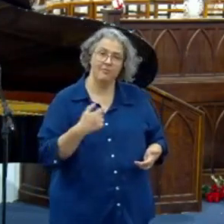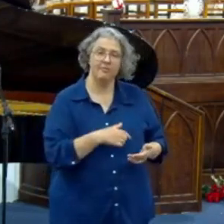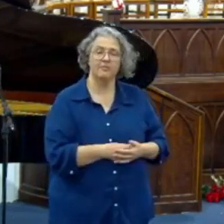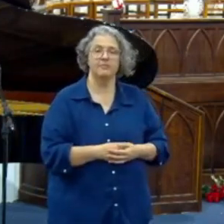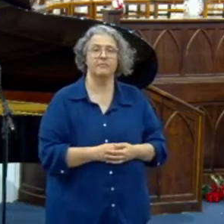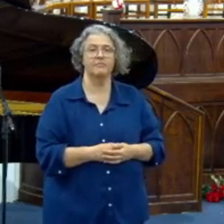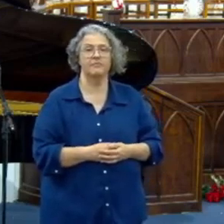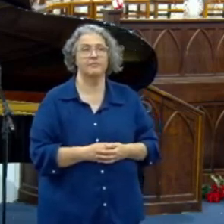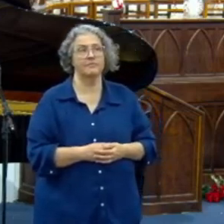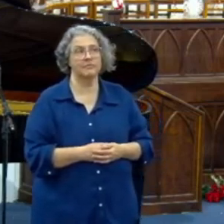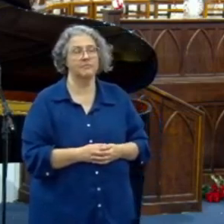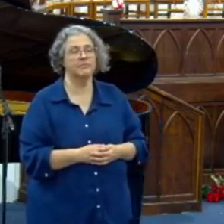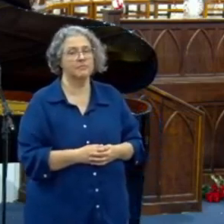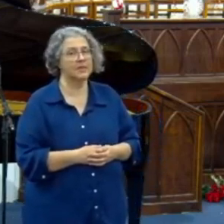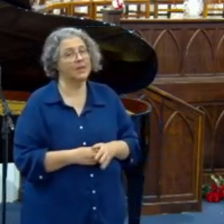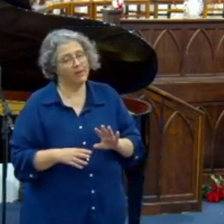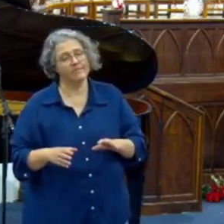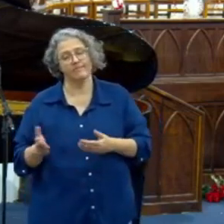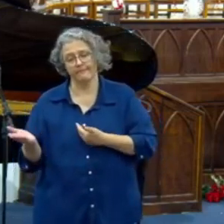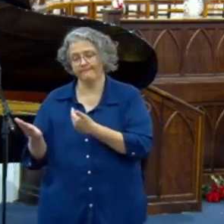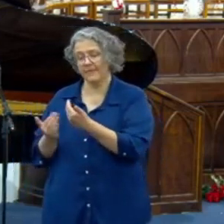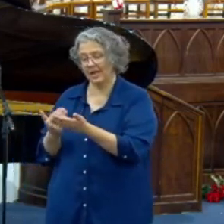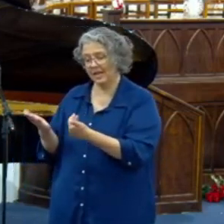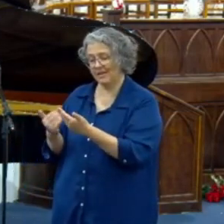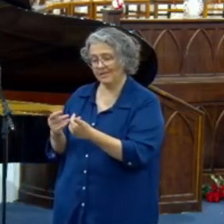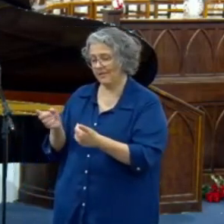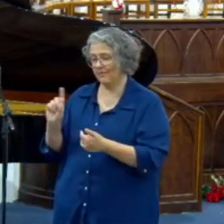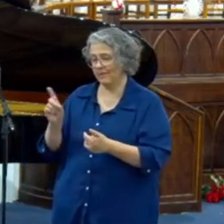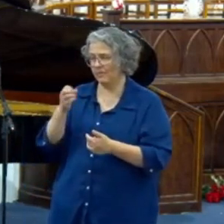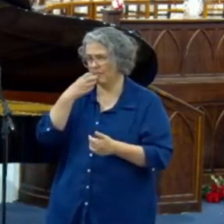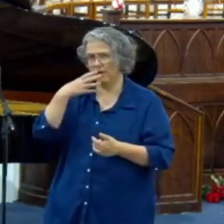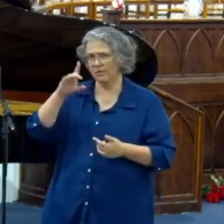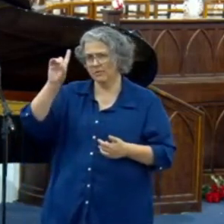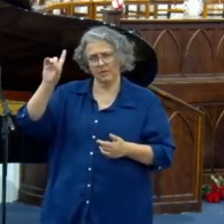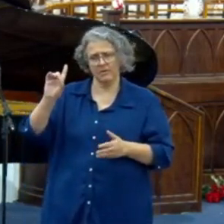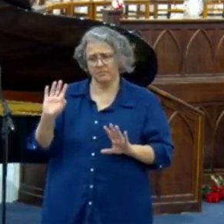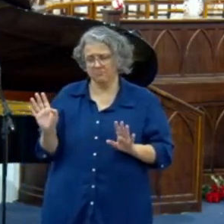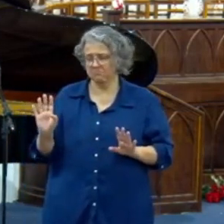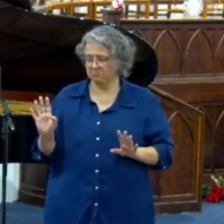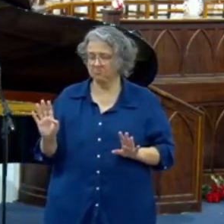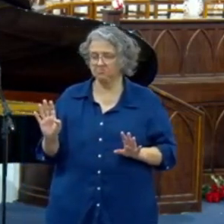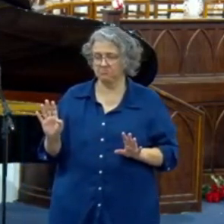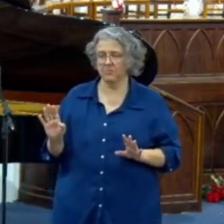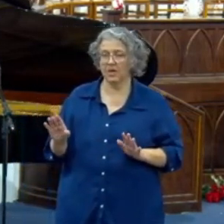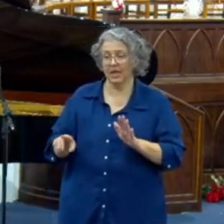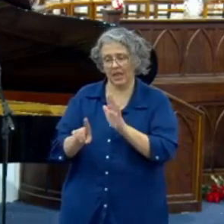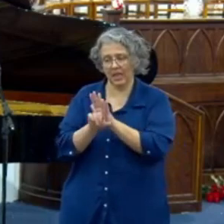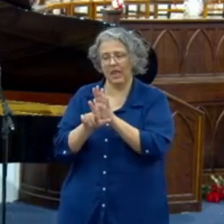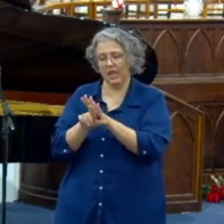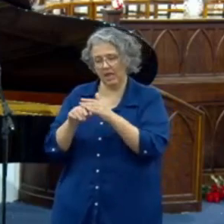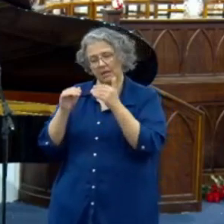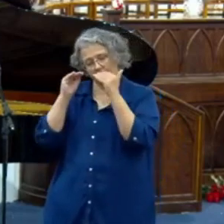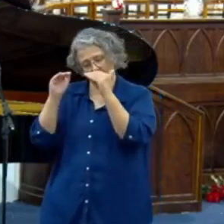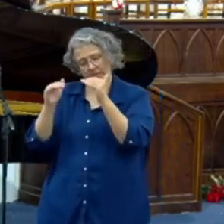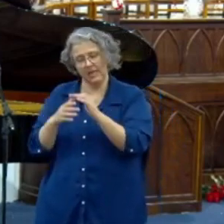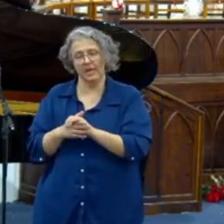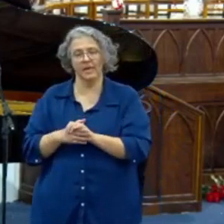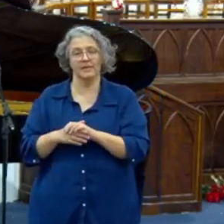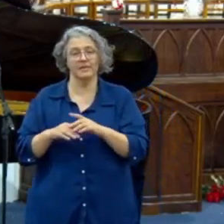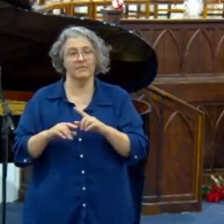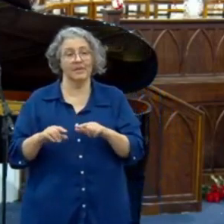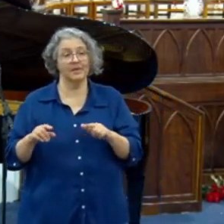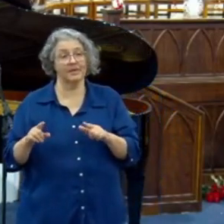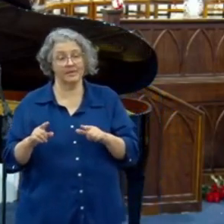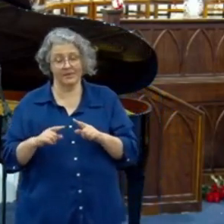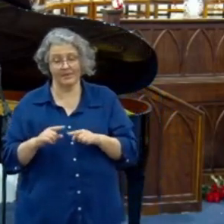ok, tua relação não está boa com Deus, porque você acha que cumpre todas as coisas para Deus. Então agora eu